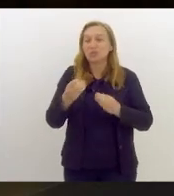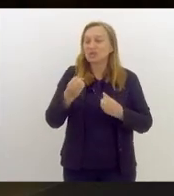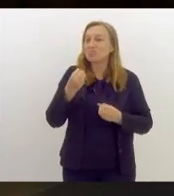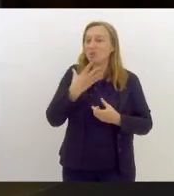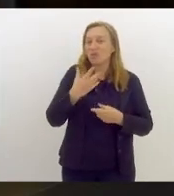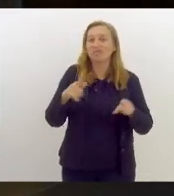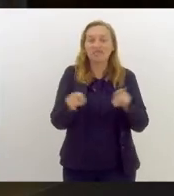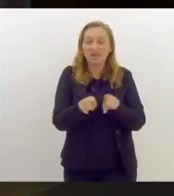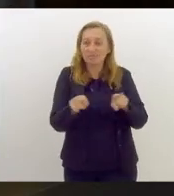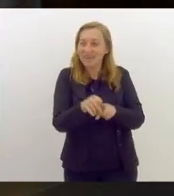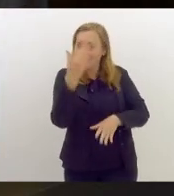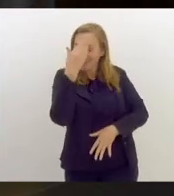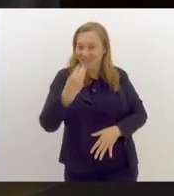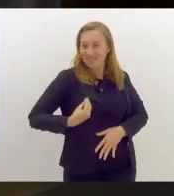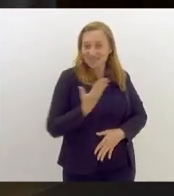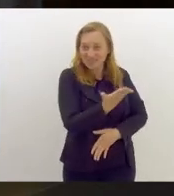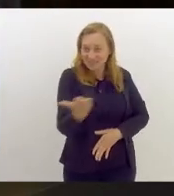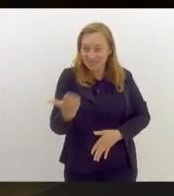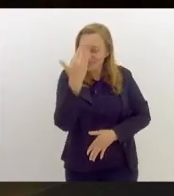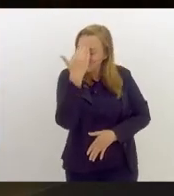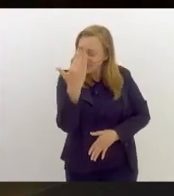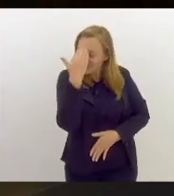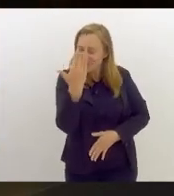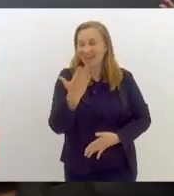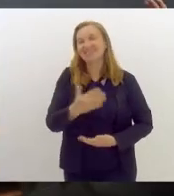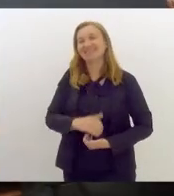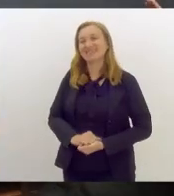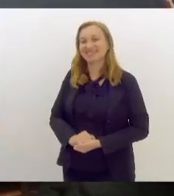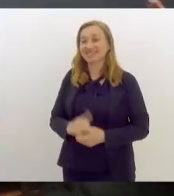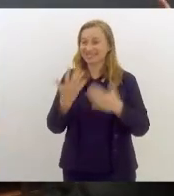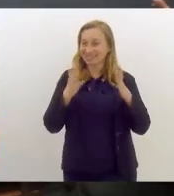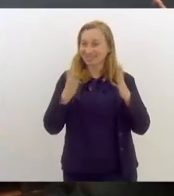agradecer também a presença de cada um de vocês Muito obrigado gente